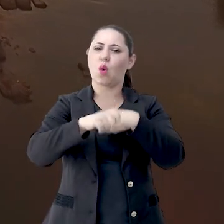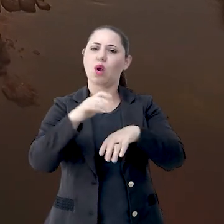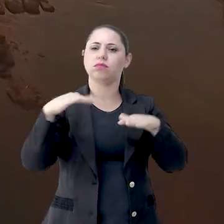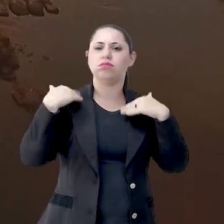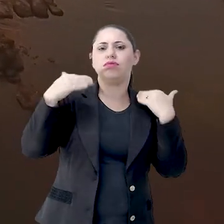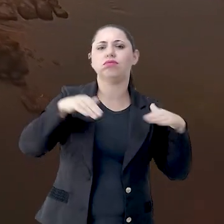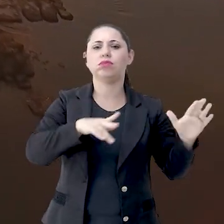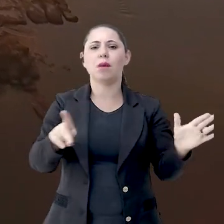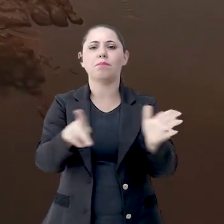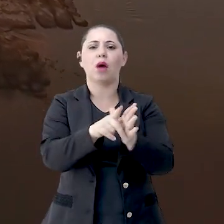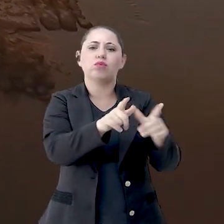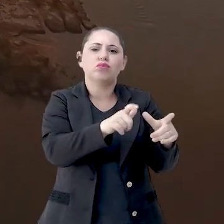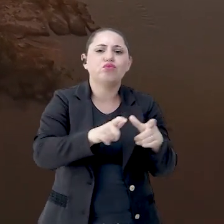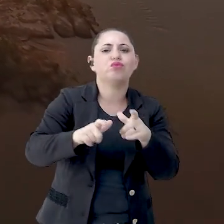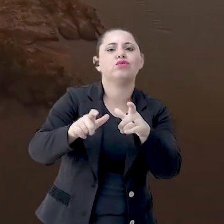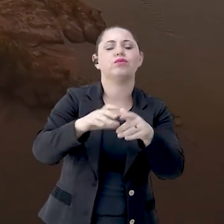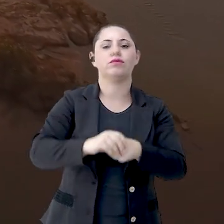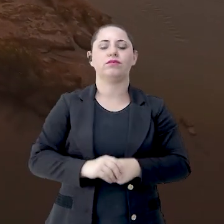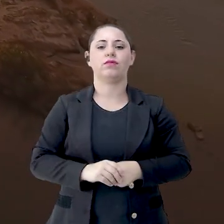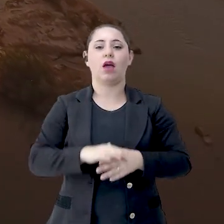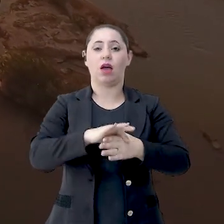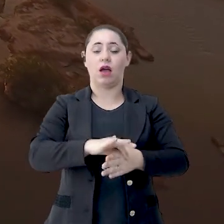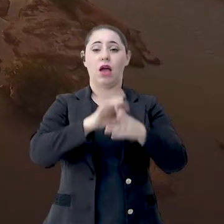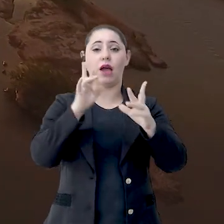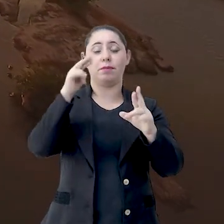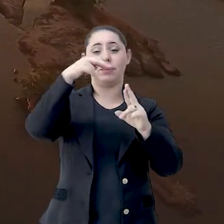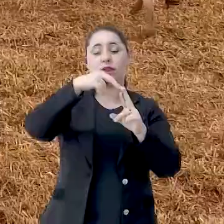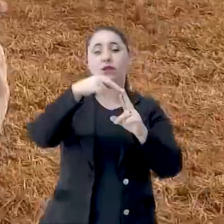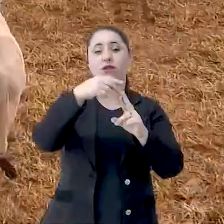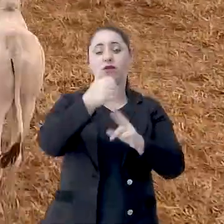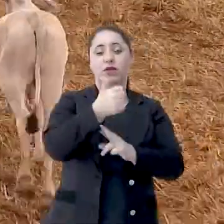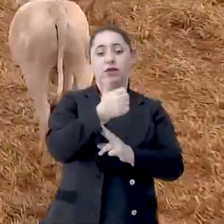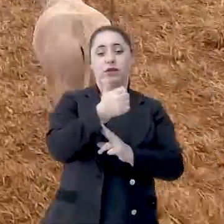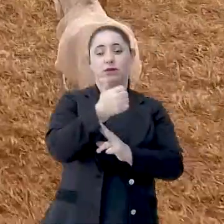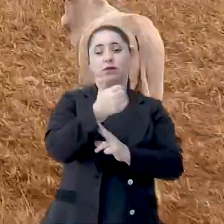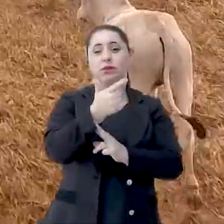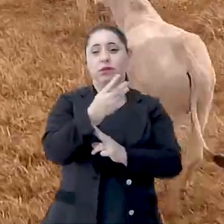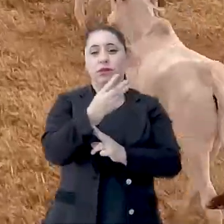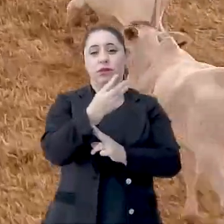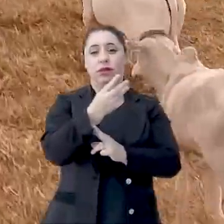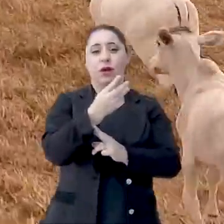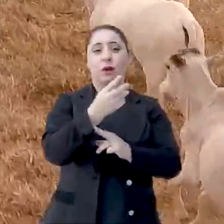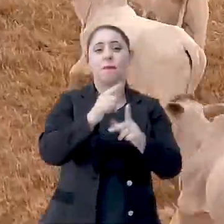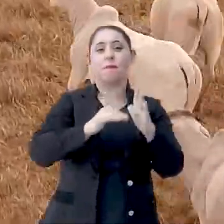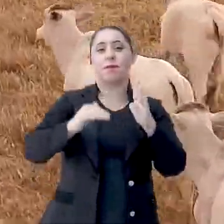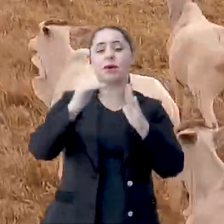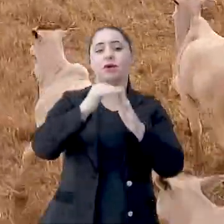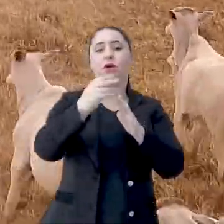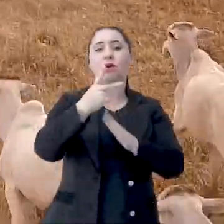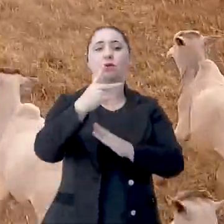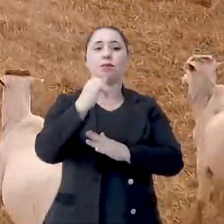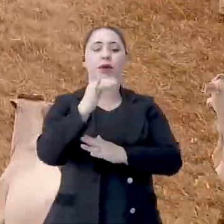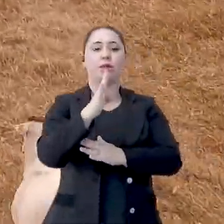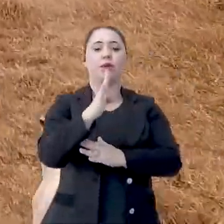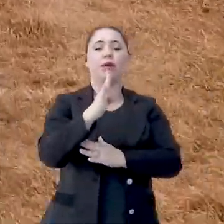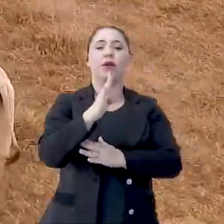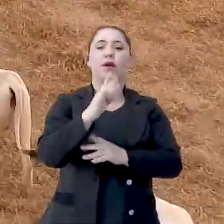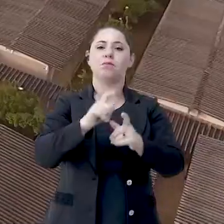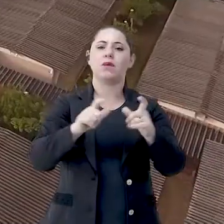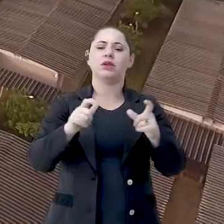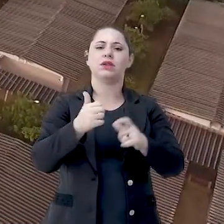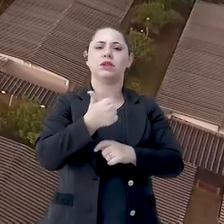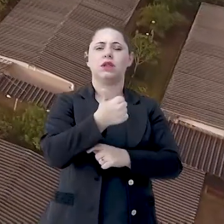110 milhões de reais. Sua economia baseia-se na agropecuária extensiva, pecuária e